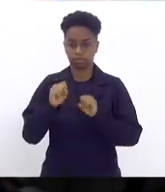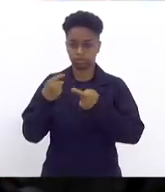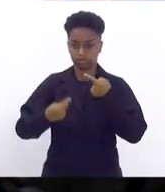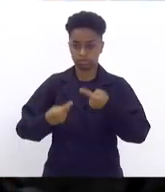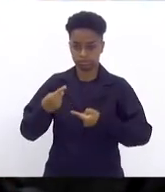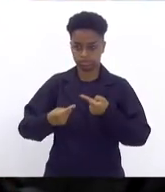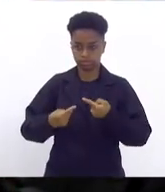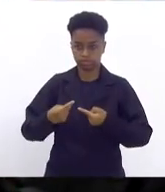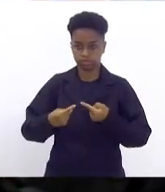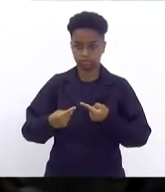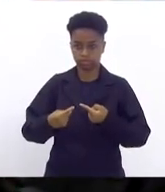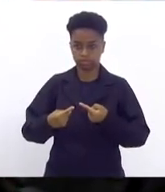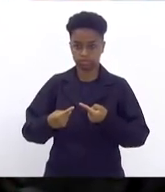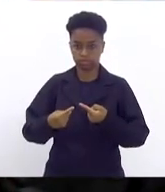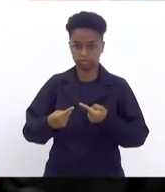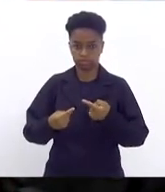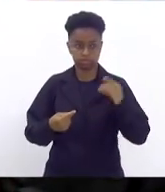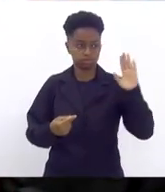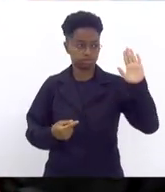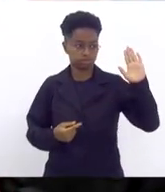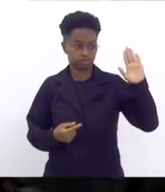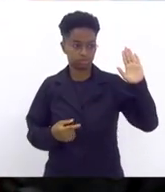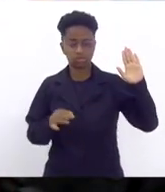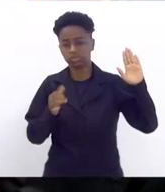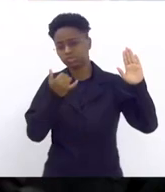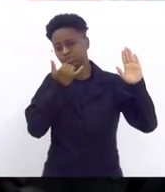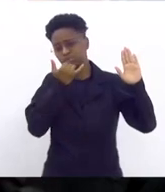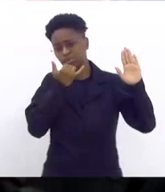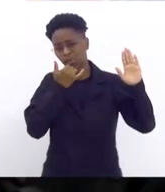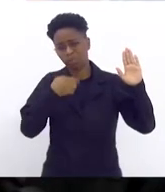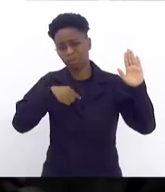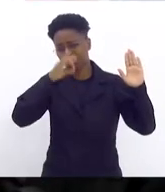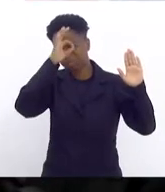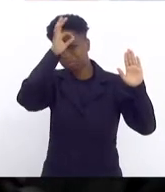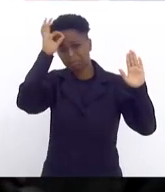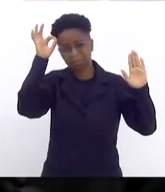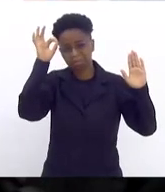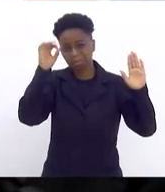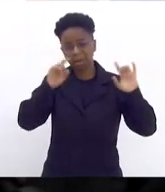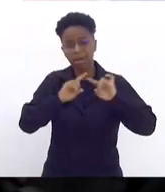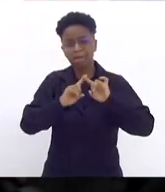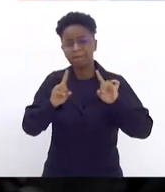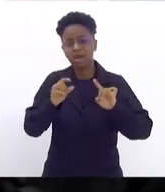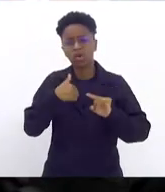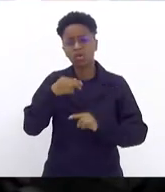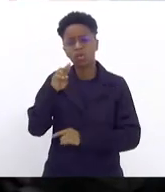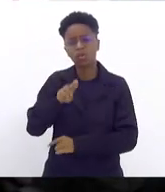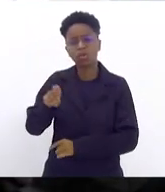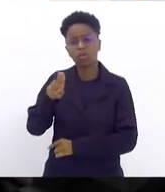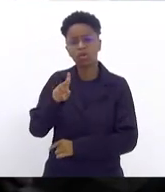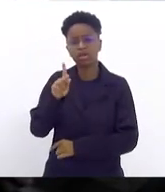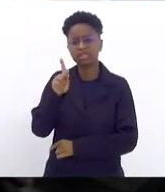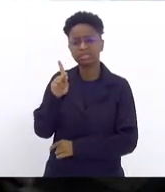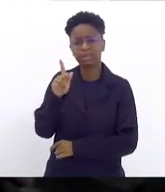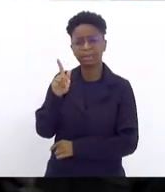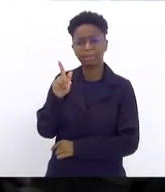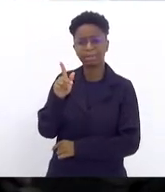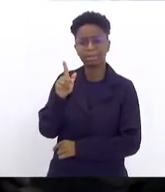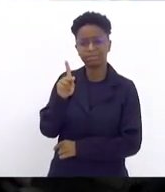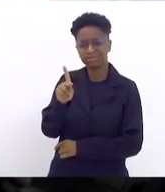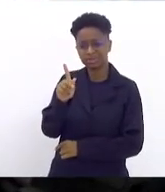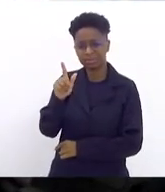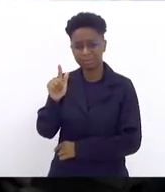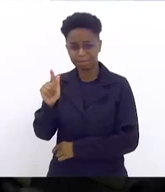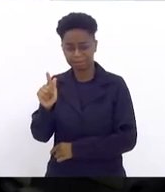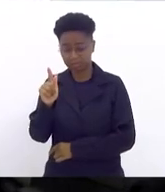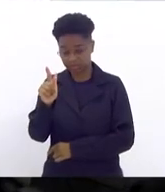discussão. Presidente. Pois não, deputado Luiz Paulo. Desculpe a minha ignorância. Eu utilizo o GPChat, mas